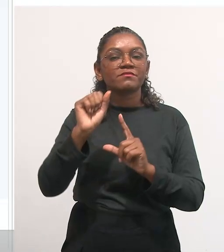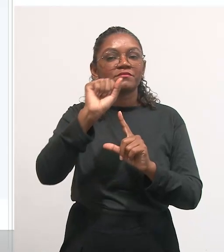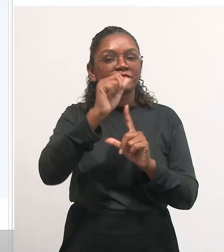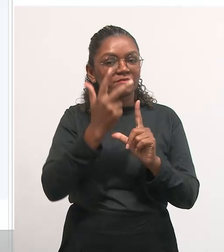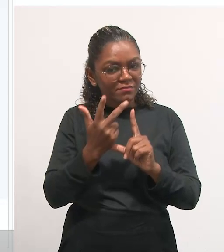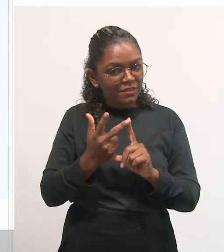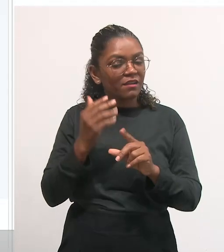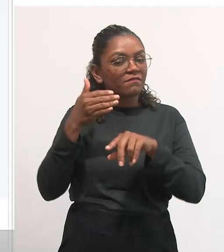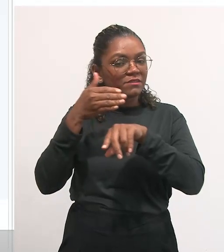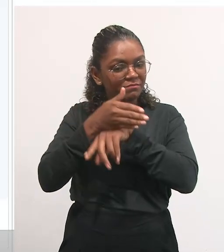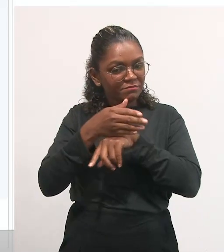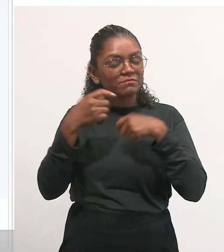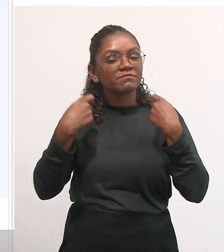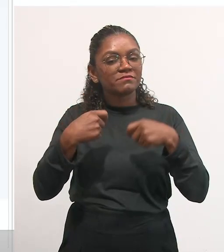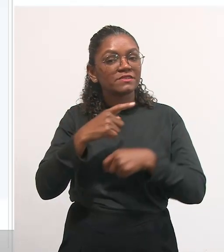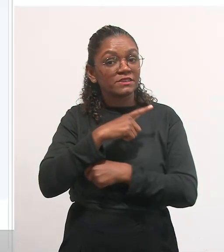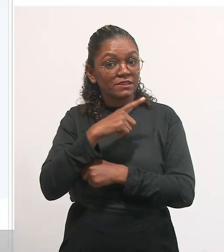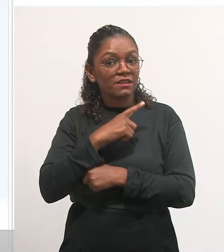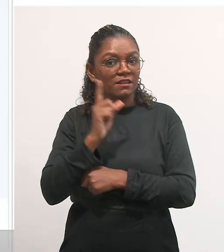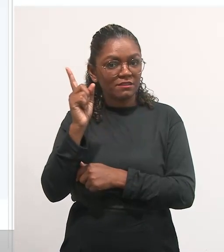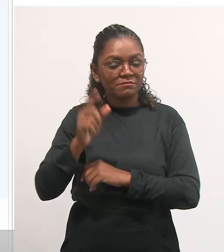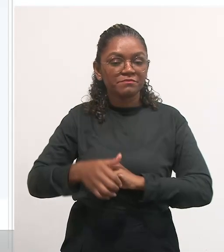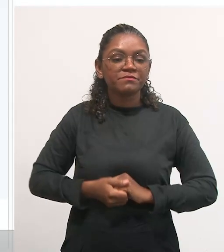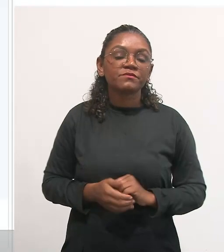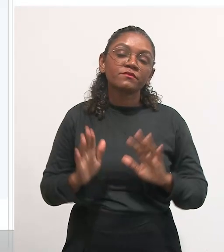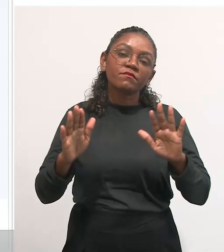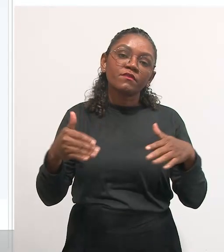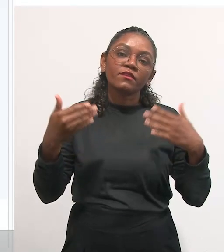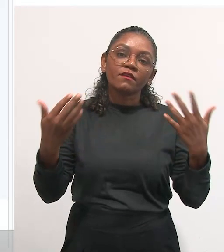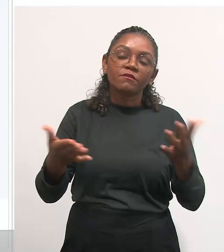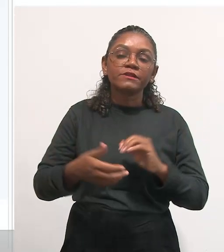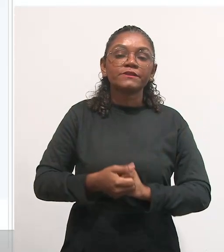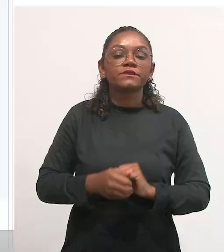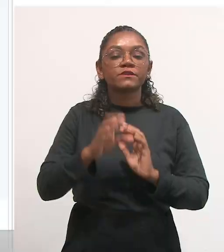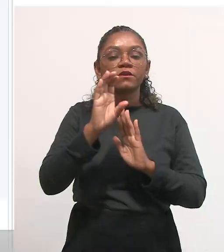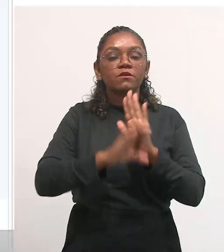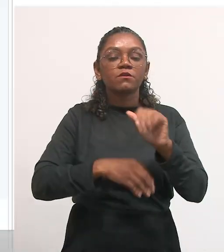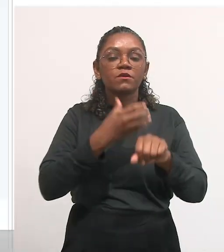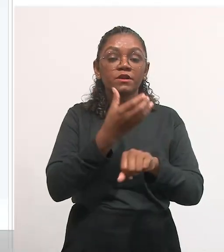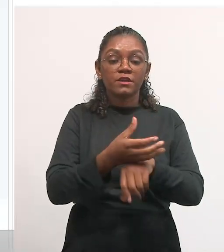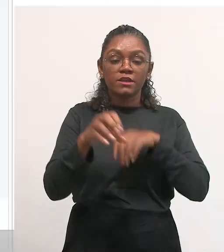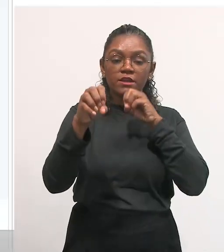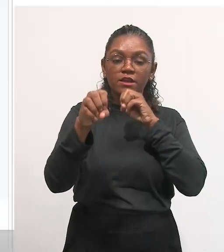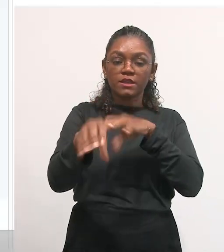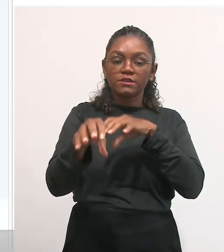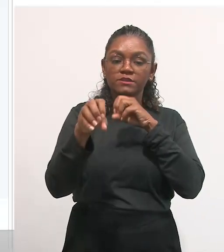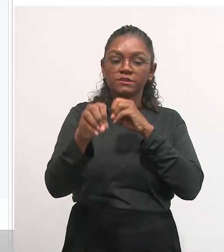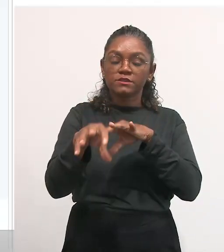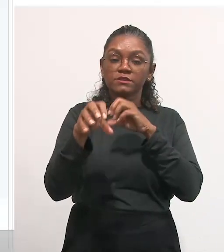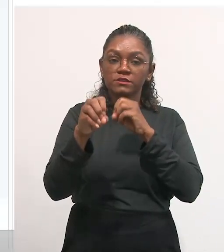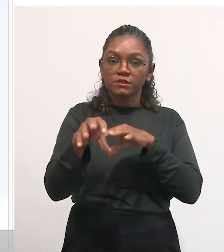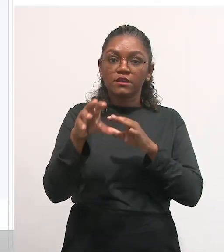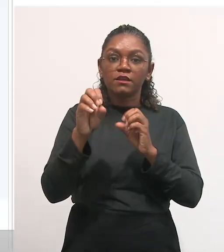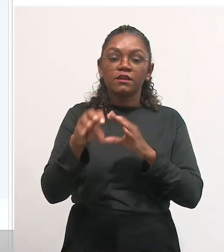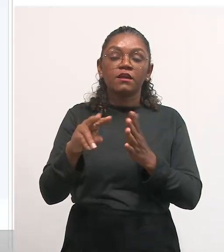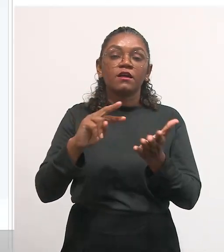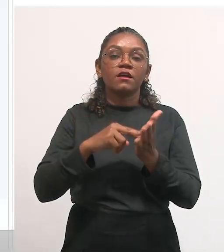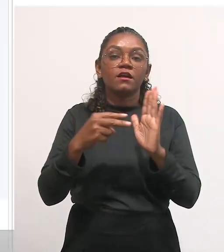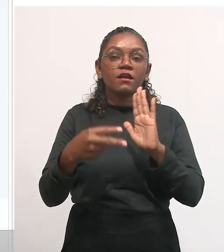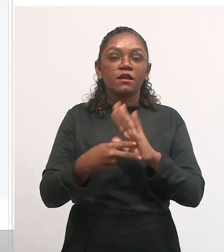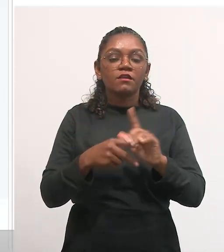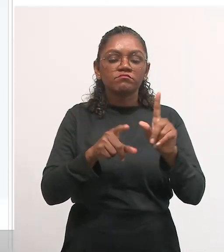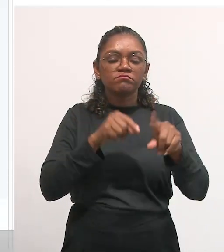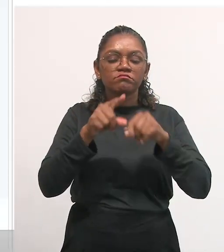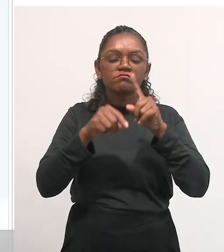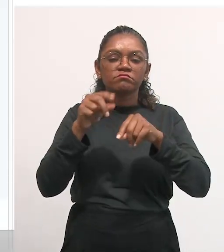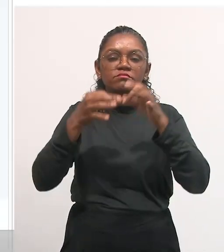traz essas reflexões o currículo a ensinar é uma seleção organizada dos conteúdos a aprender os quais por